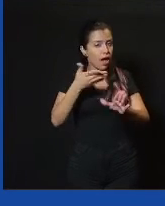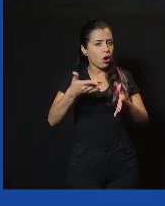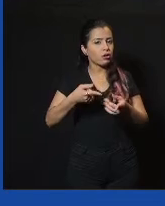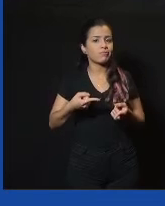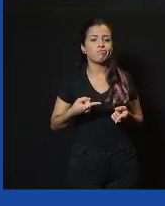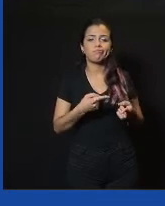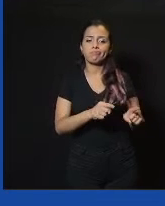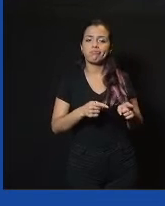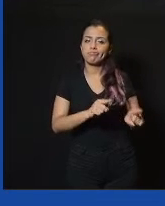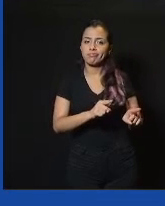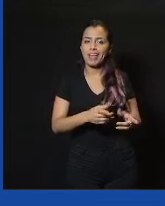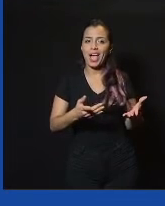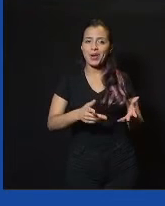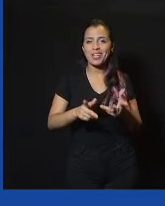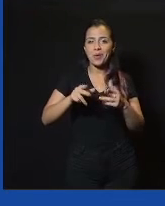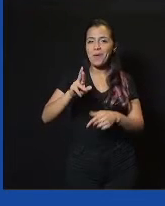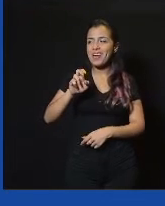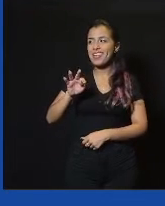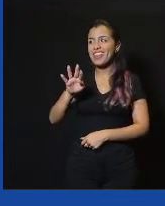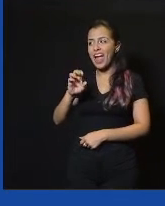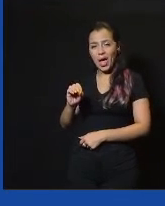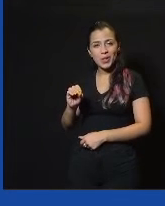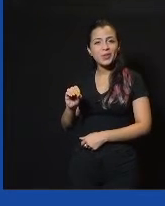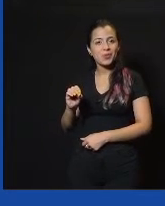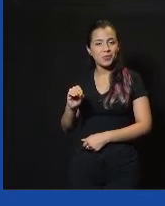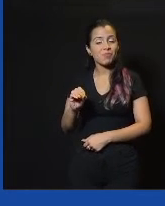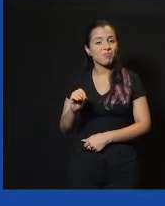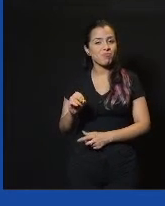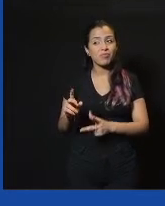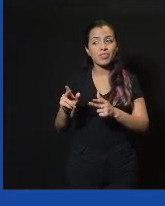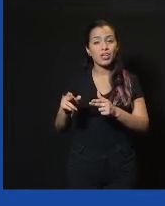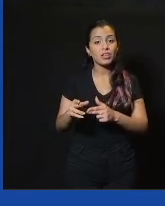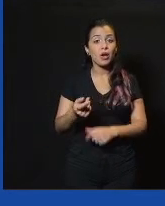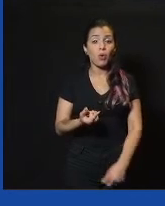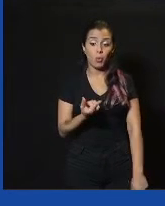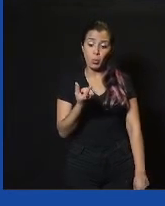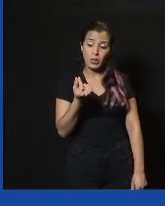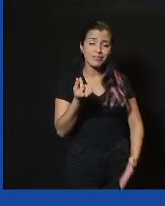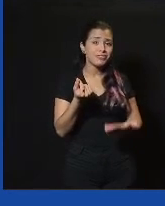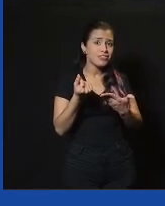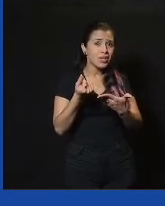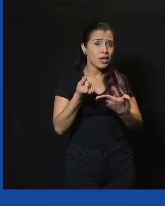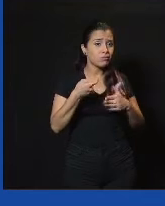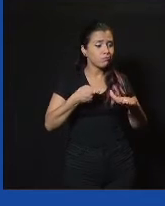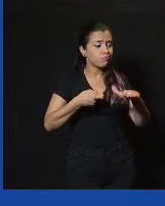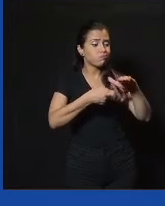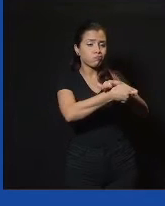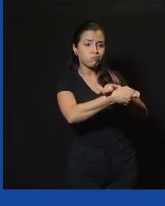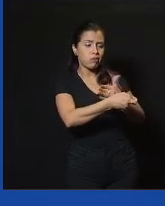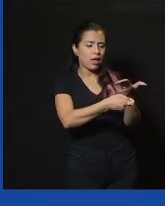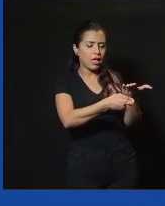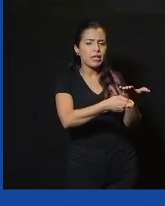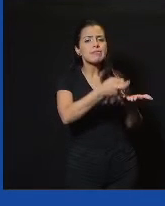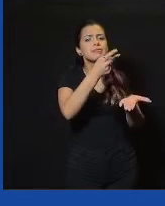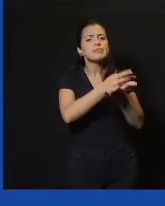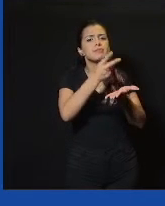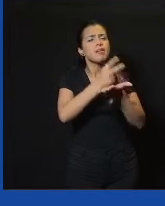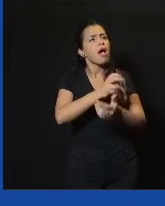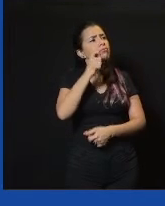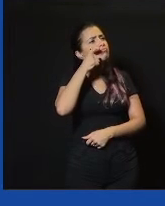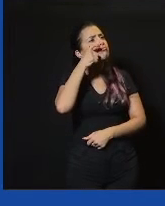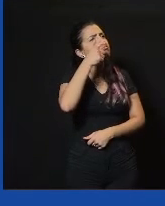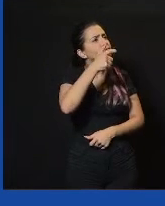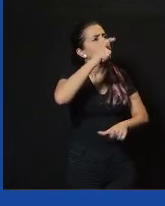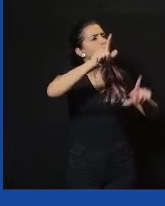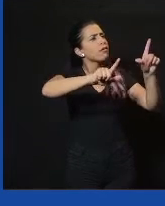dar uma de Renato, eu estou falando de dinheiros que a gente encontra, que a gente vê passando no jornal todo dia, e que bloqueia e